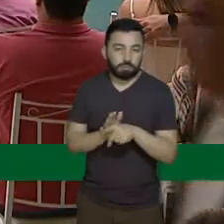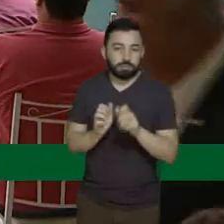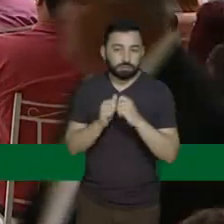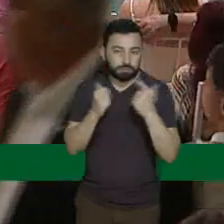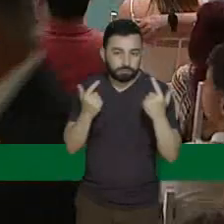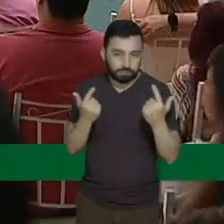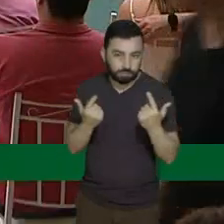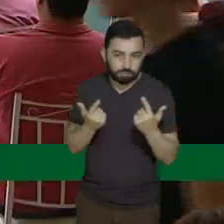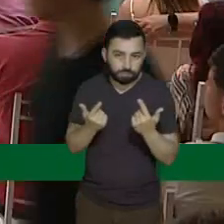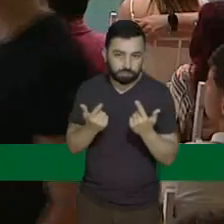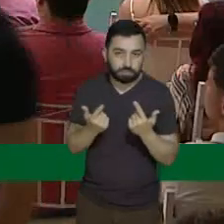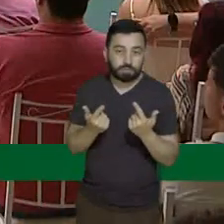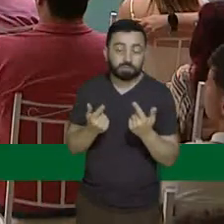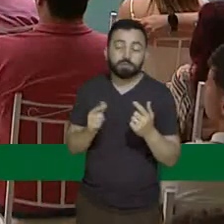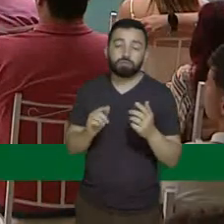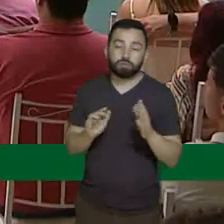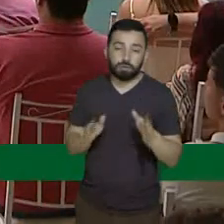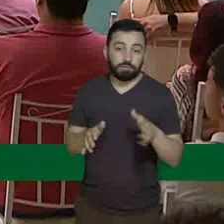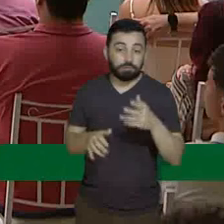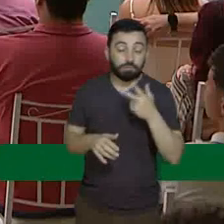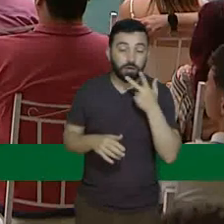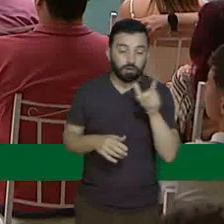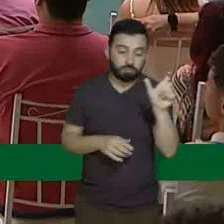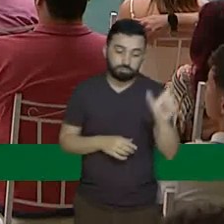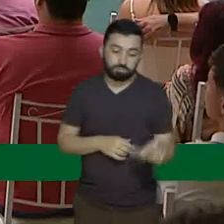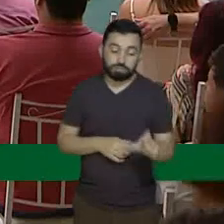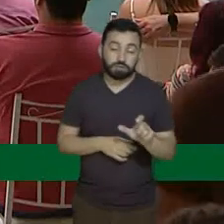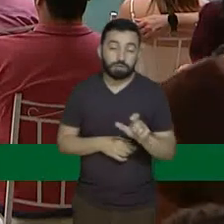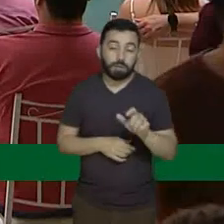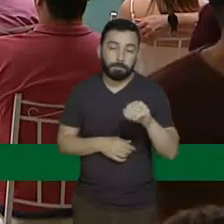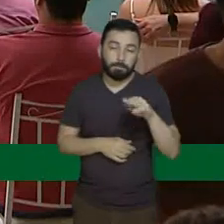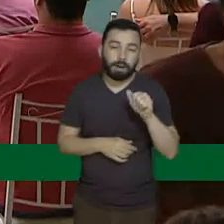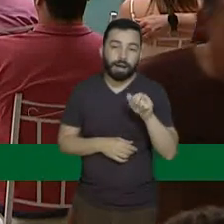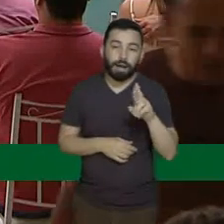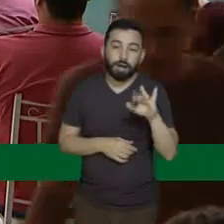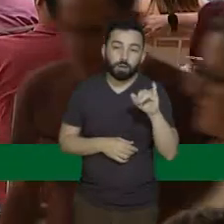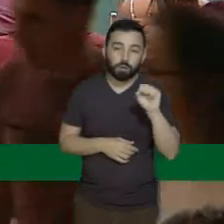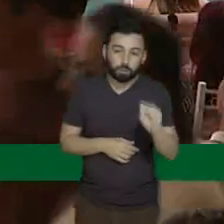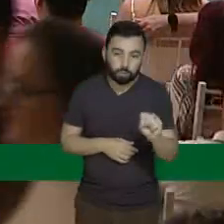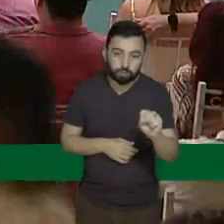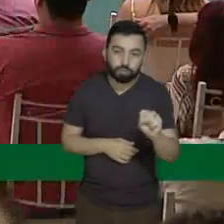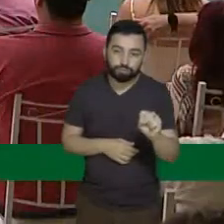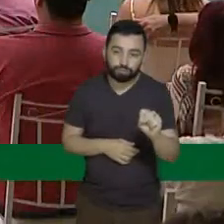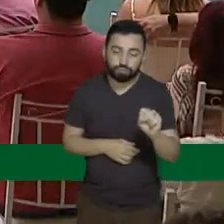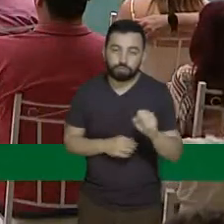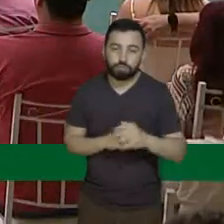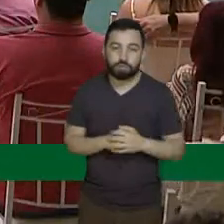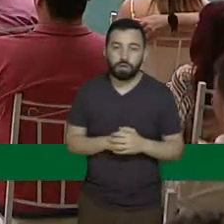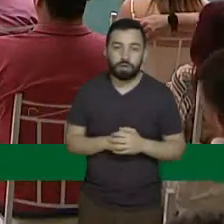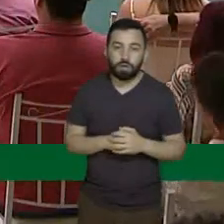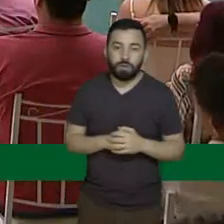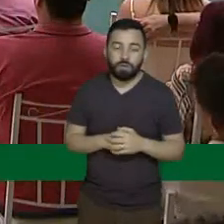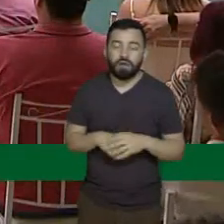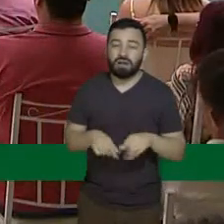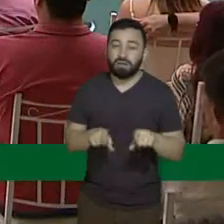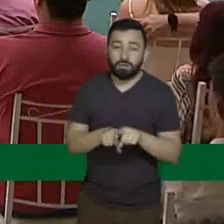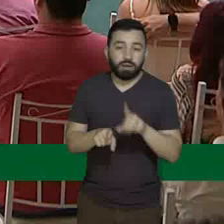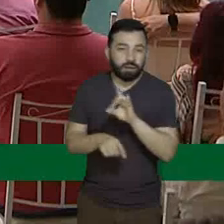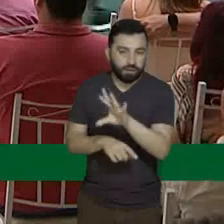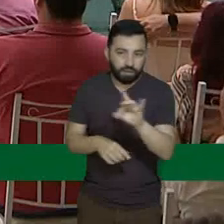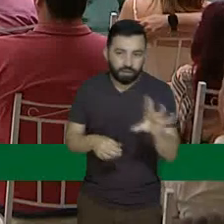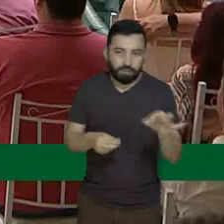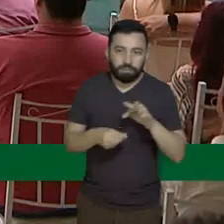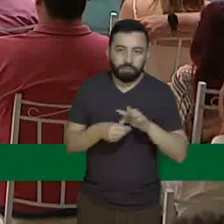da Assembleia Legislativa, afirma Marcos André Siqueira, diretor da Sherry. Cada instituição